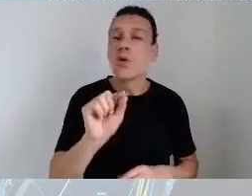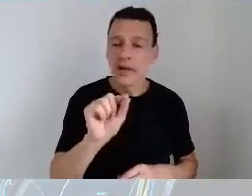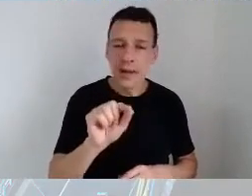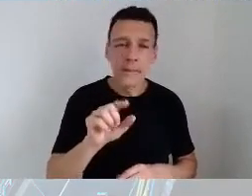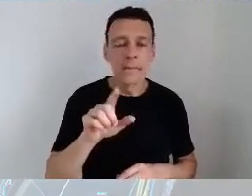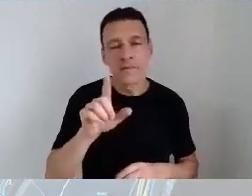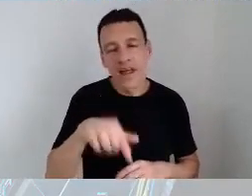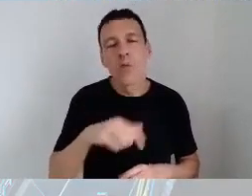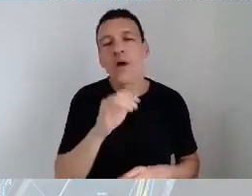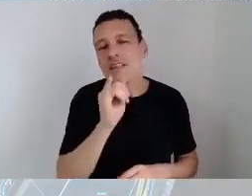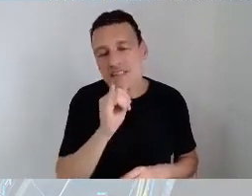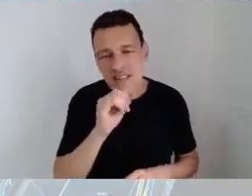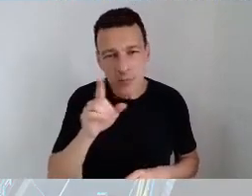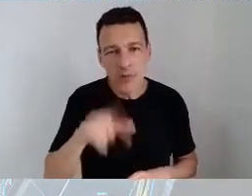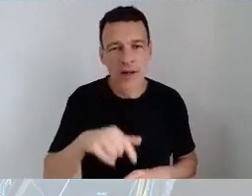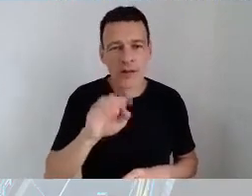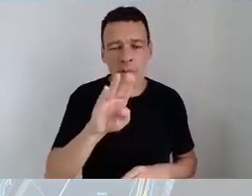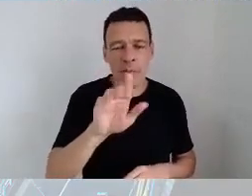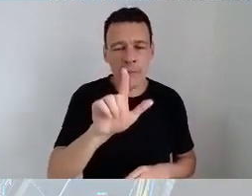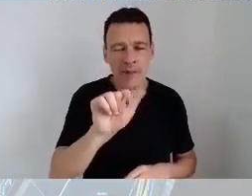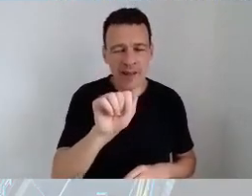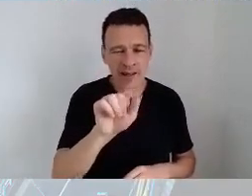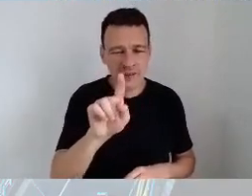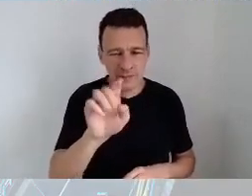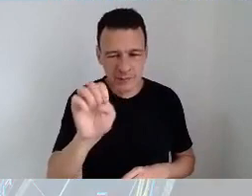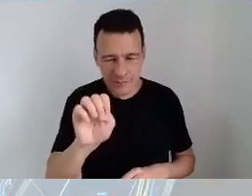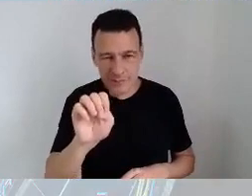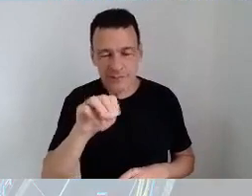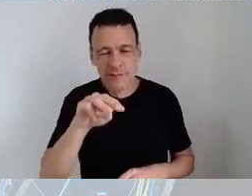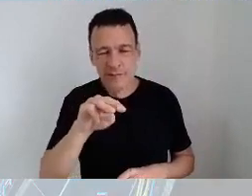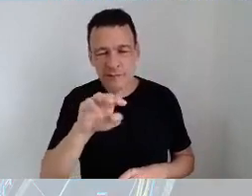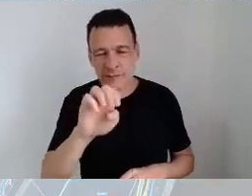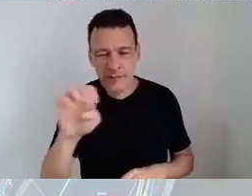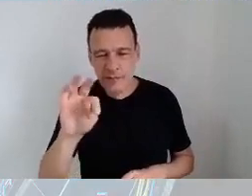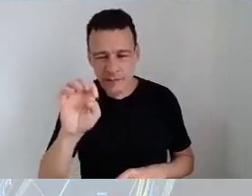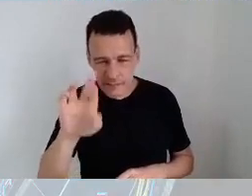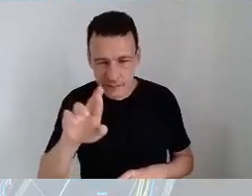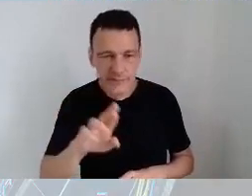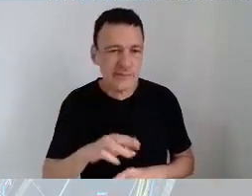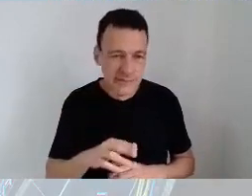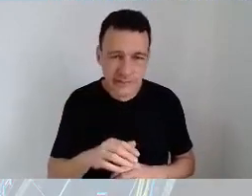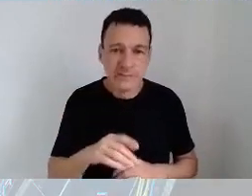BlazeMeter. Aí é um Blaze Demo, então, na